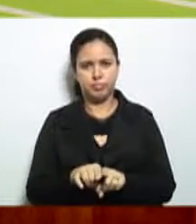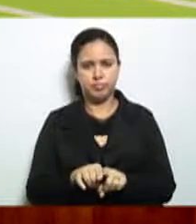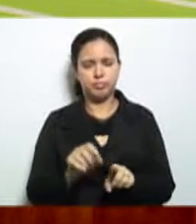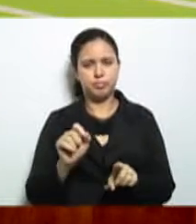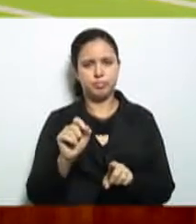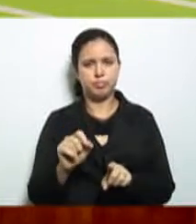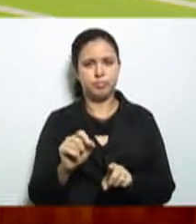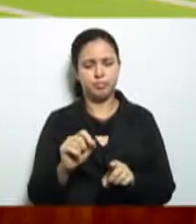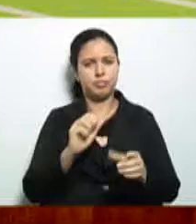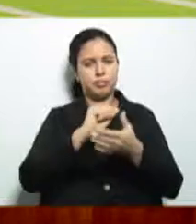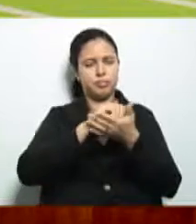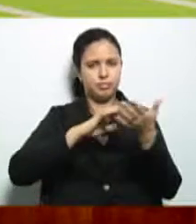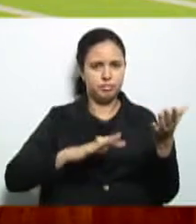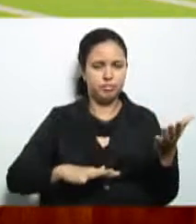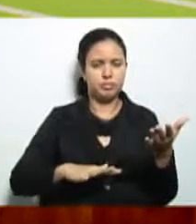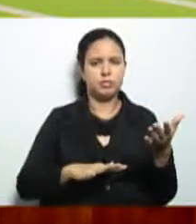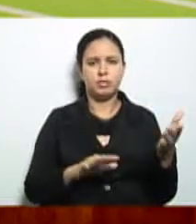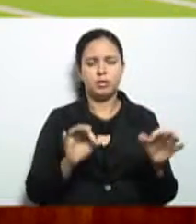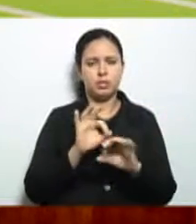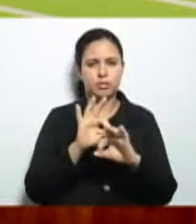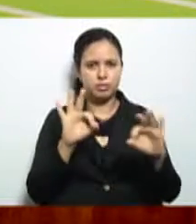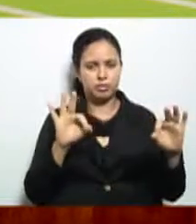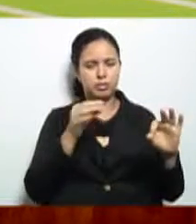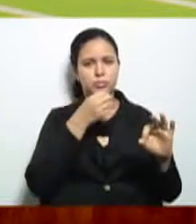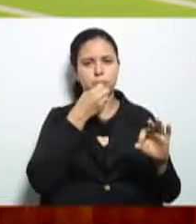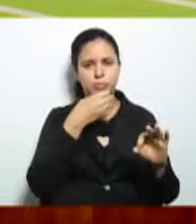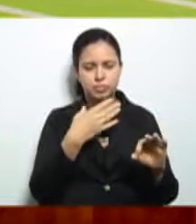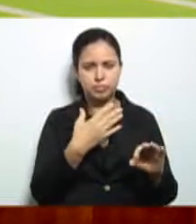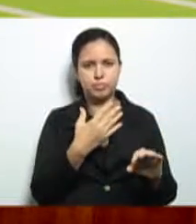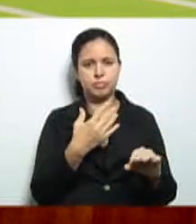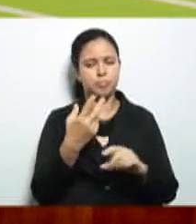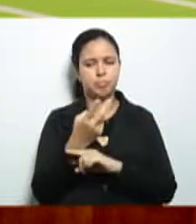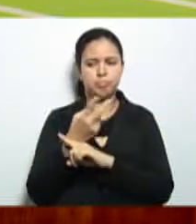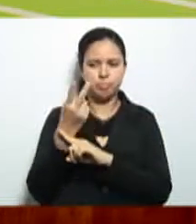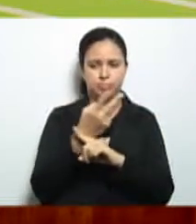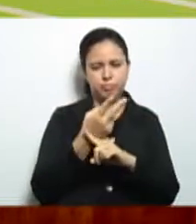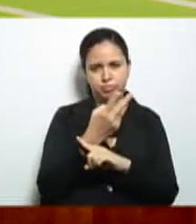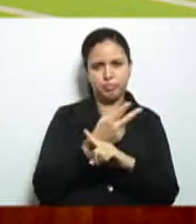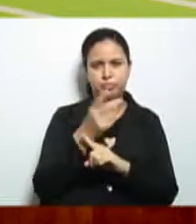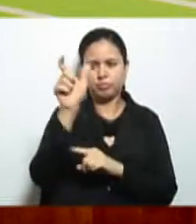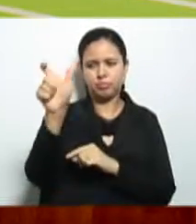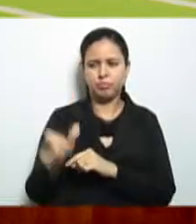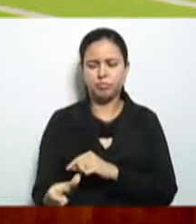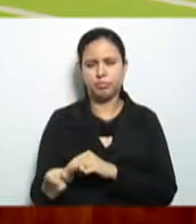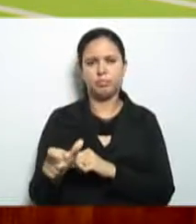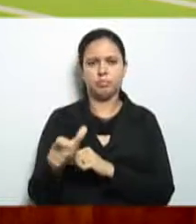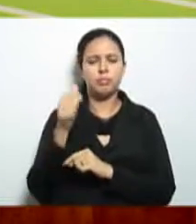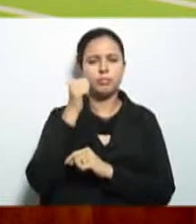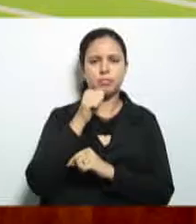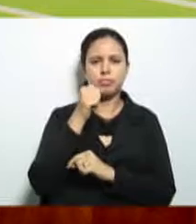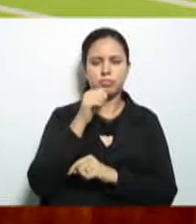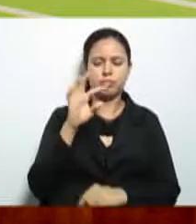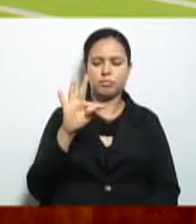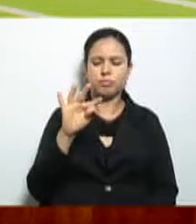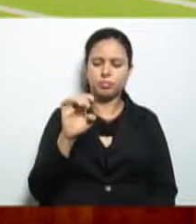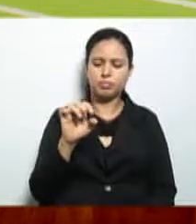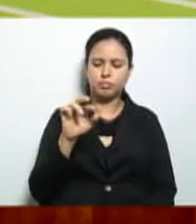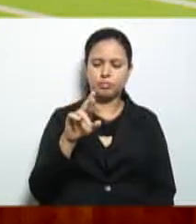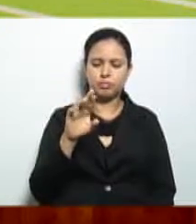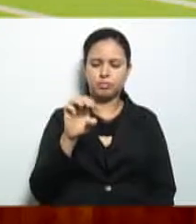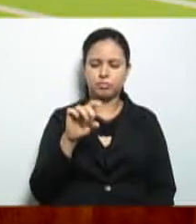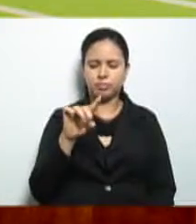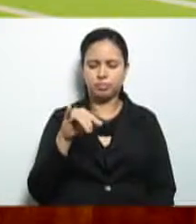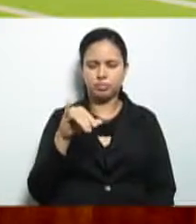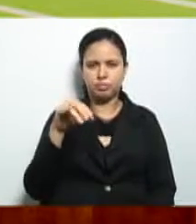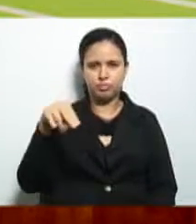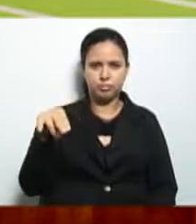O trabalho deles foi muito bom, eles foram realmente buscar com a dona Terezinha como era o modo de trabalho no tempo em que